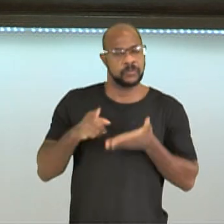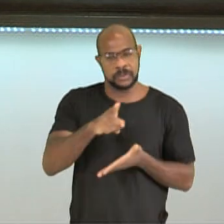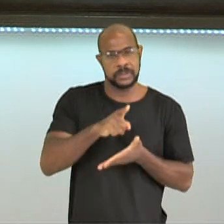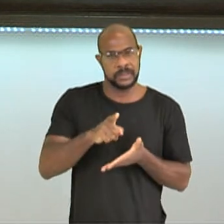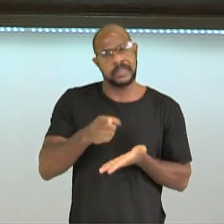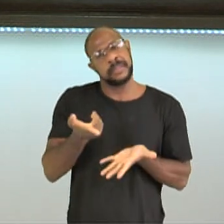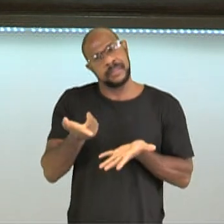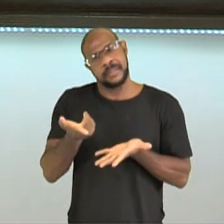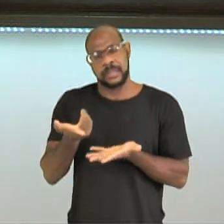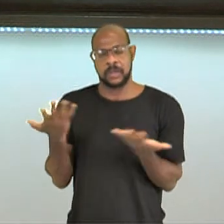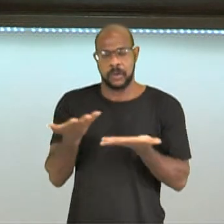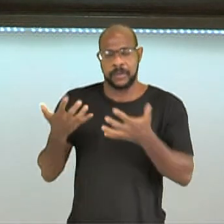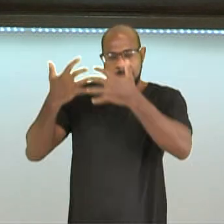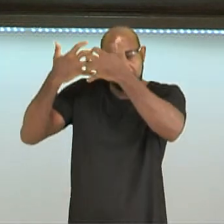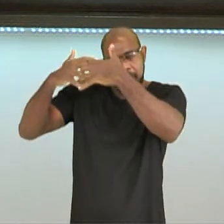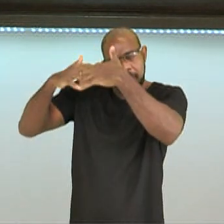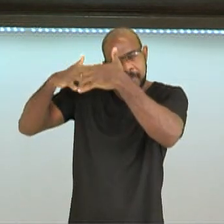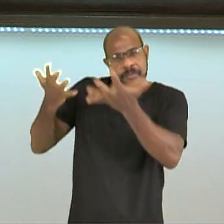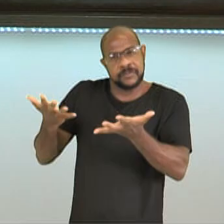algumas informações.